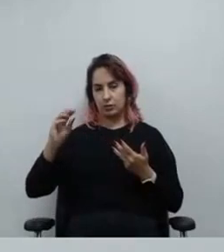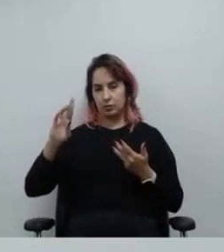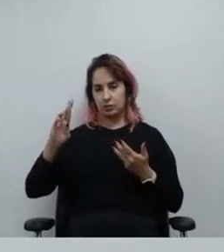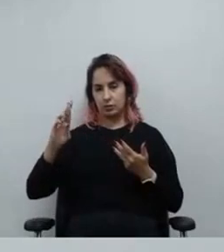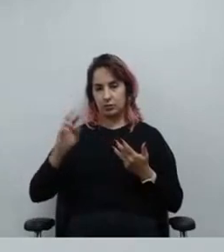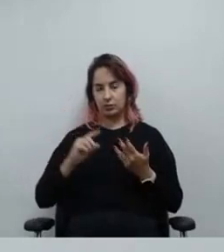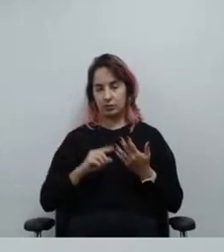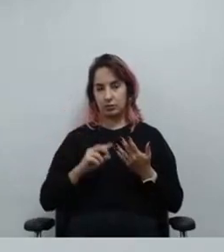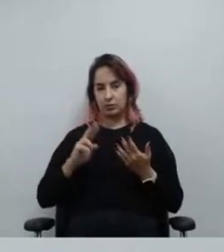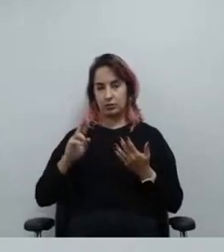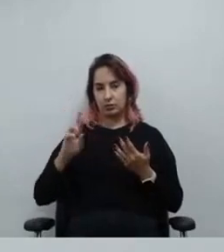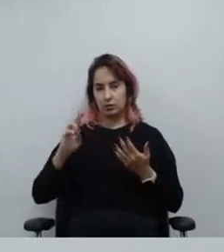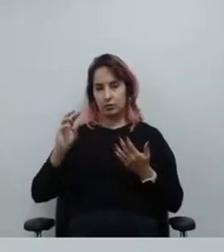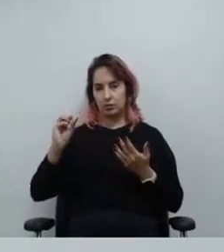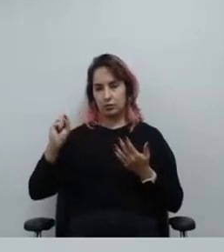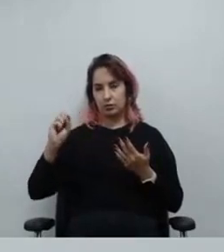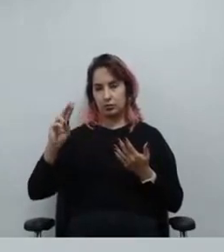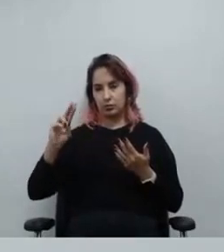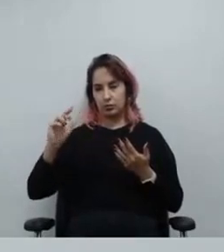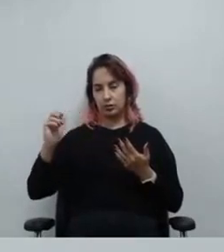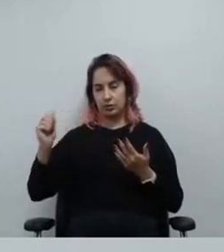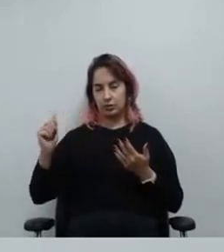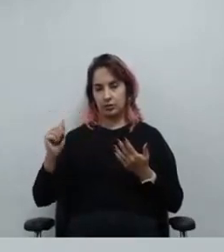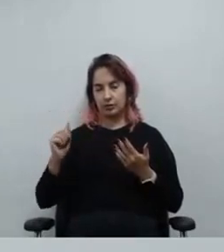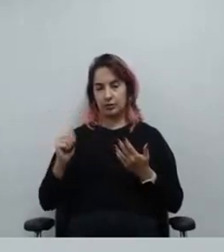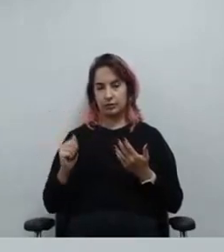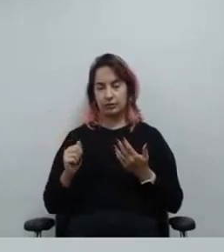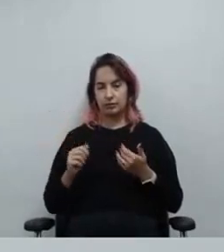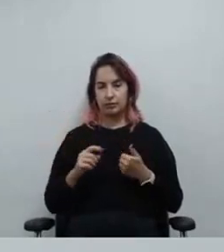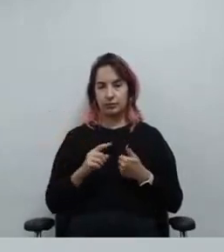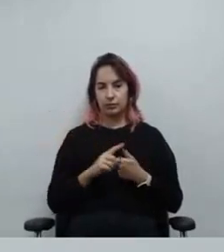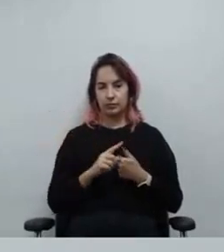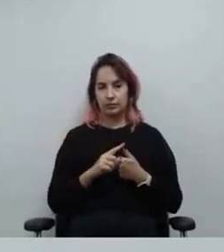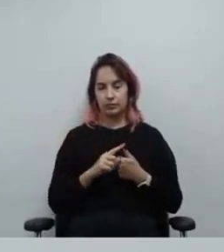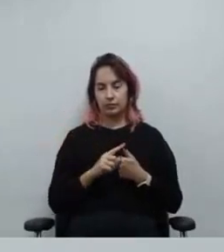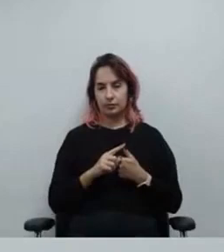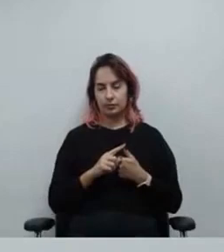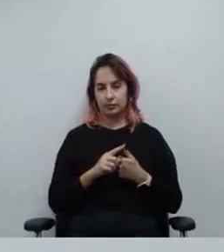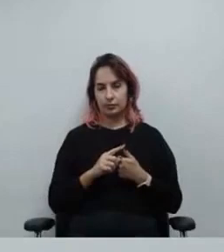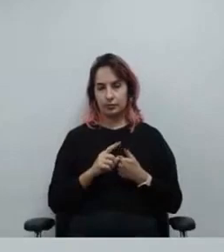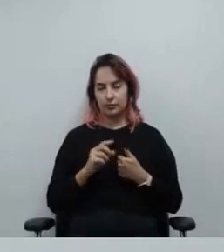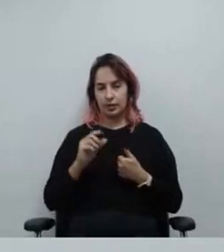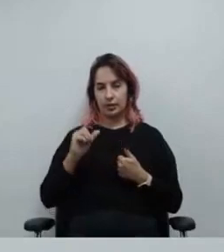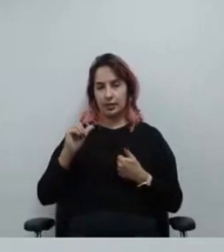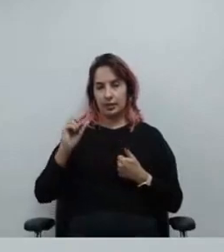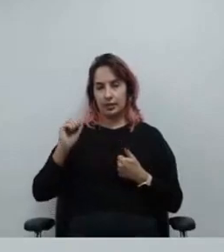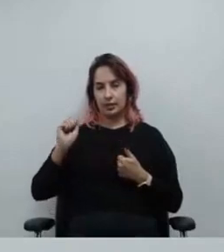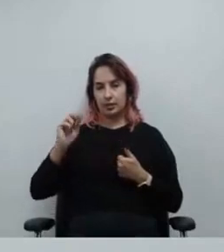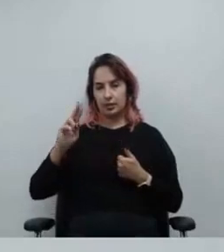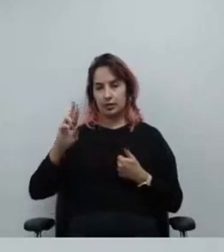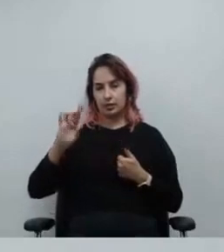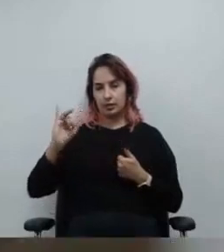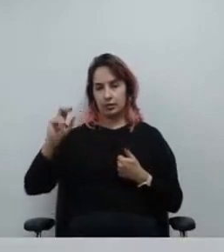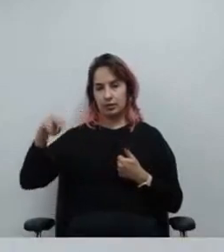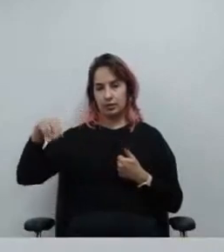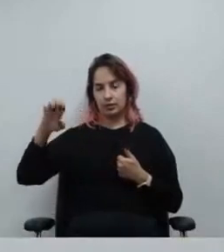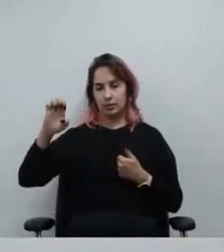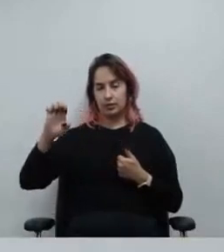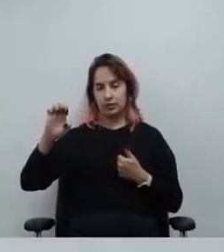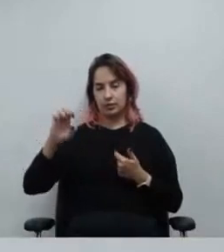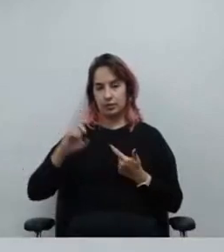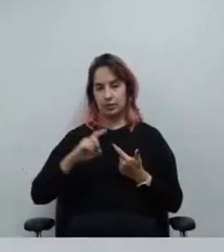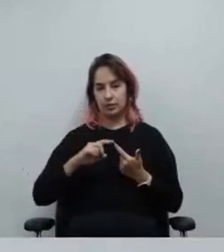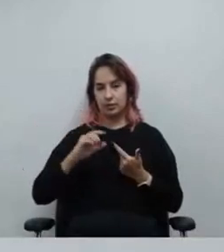Cunha, Úrsula Kivelovics Guimarães da Rocha, Lauriane Matos da Rocha